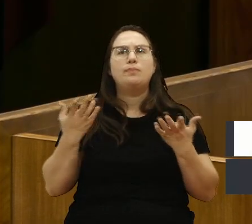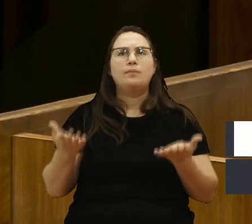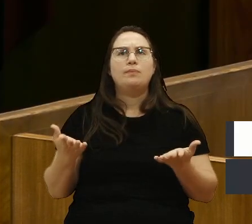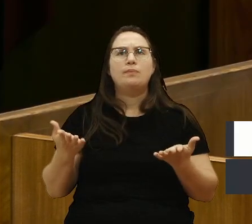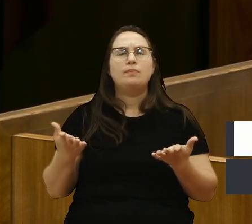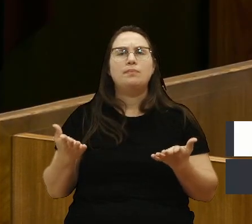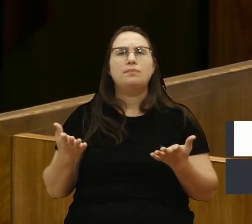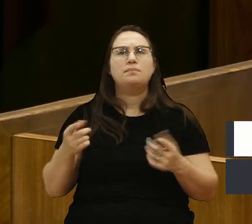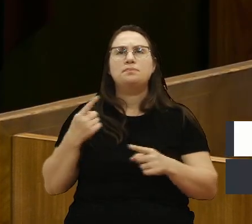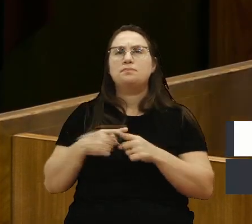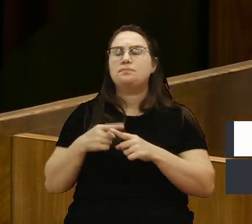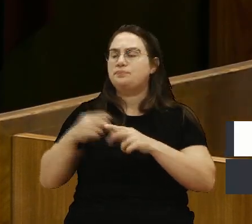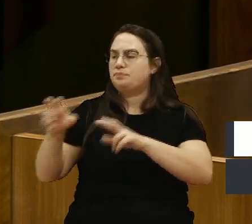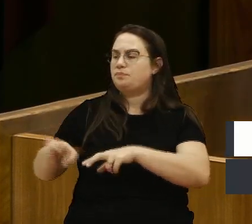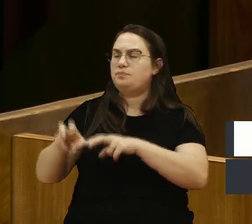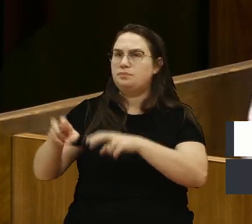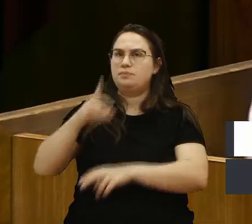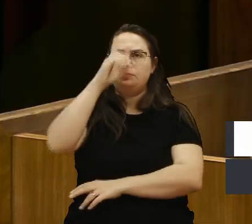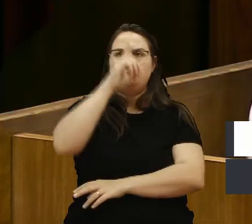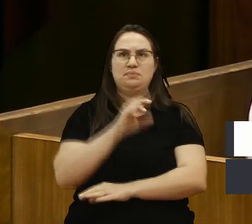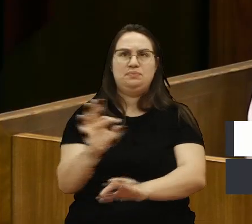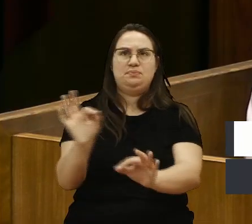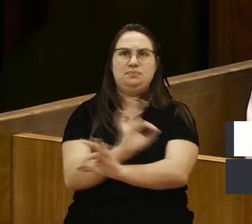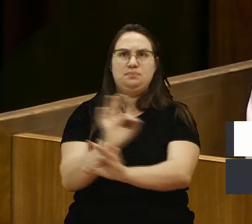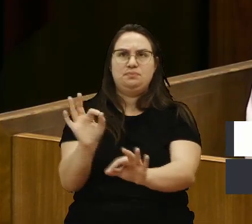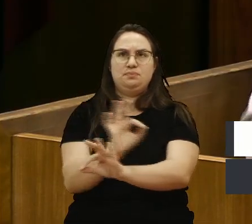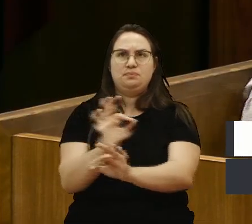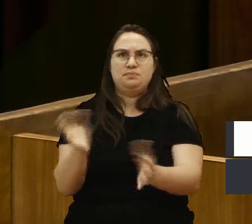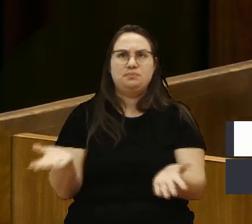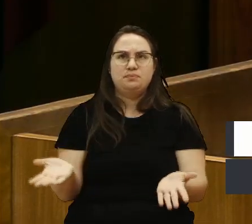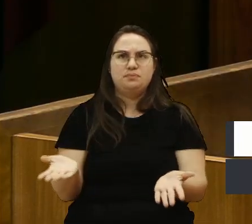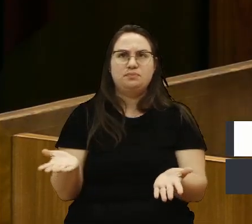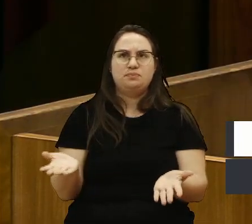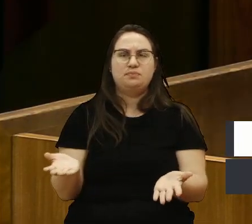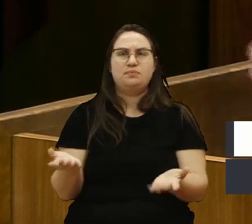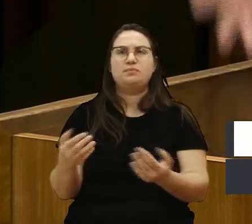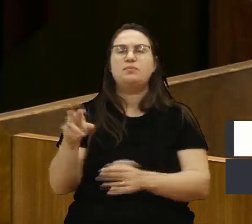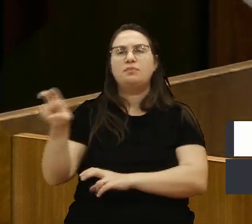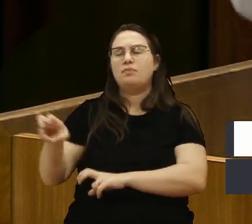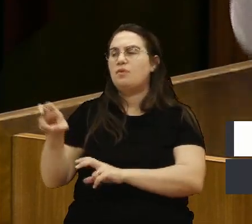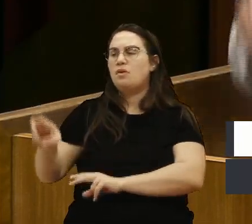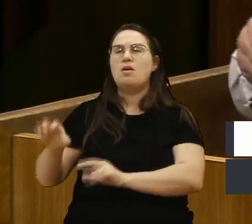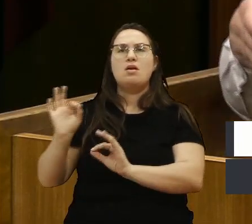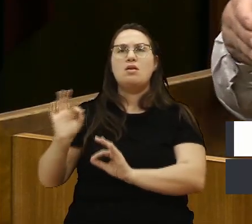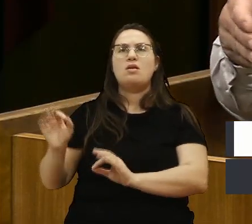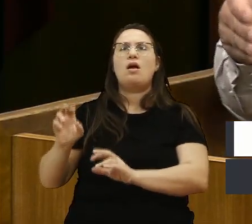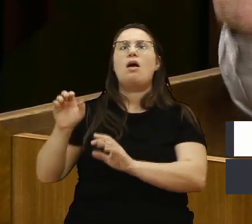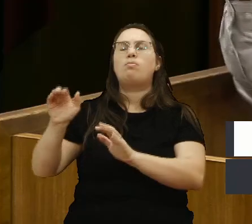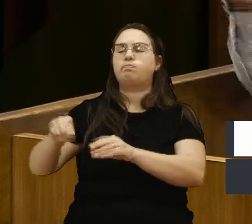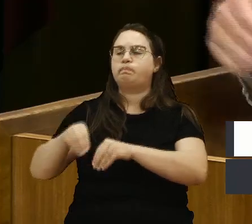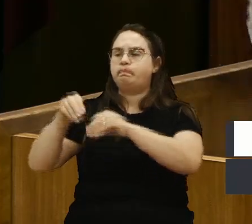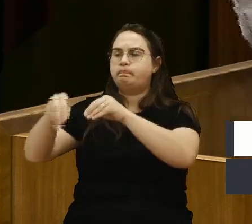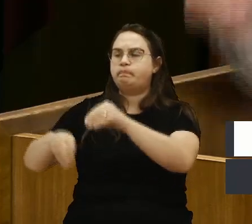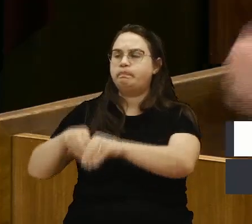Por que o agricultor não tem direito a nada? O agricultor só tem direito a plantar,